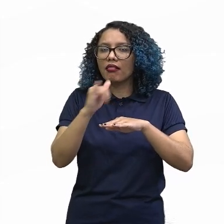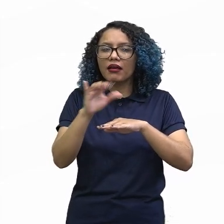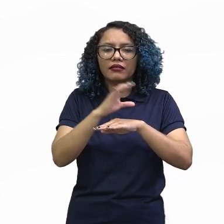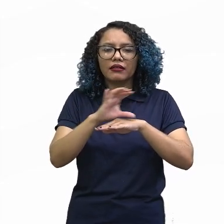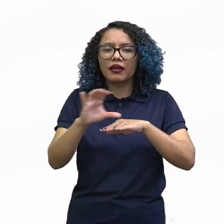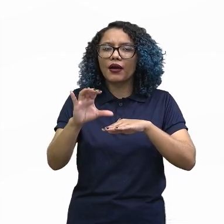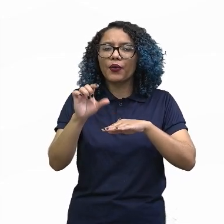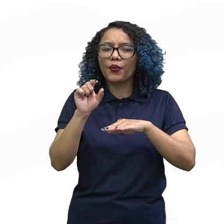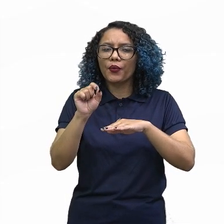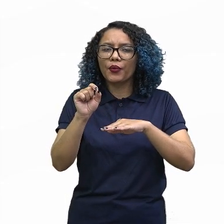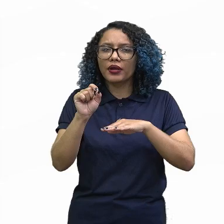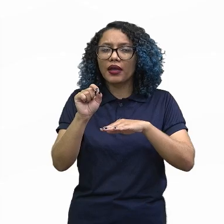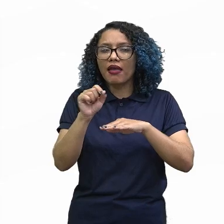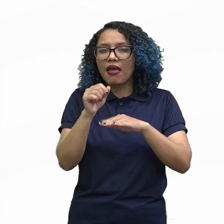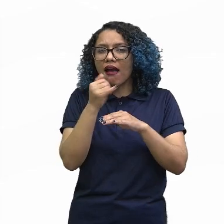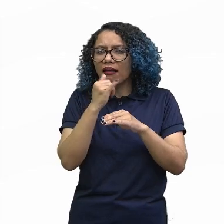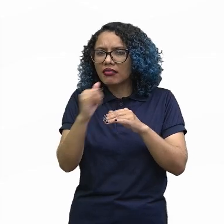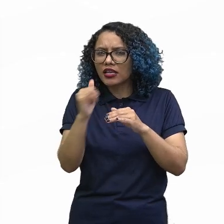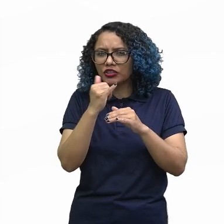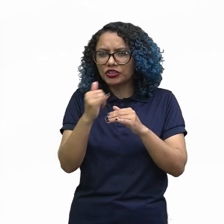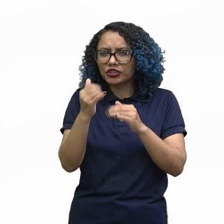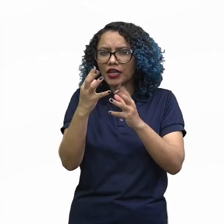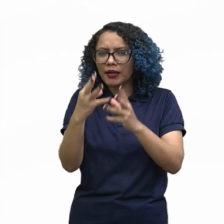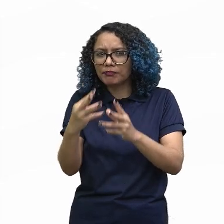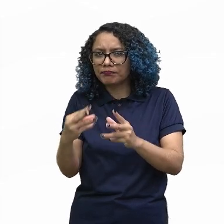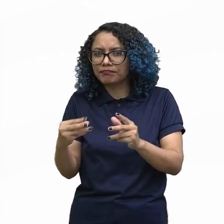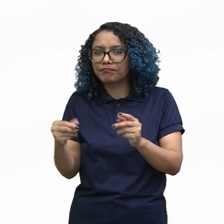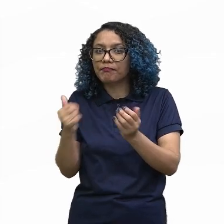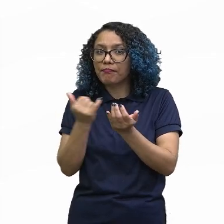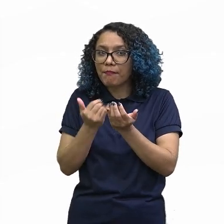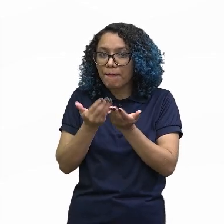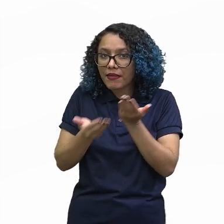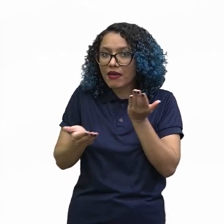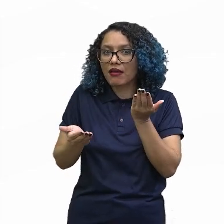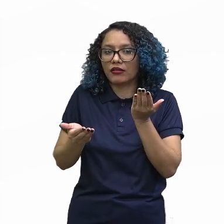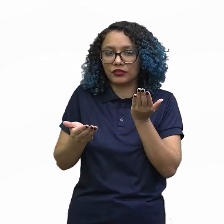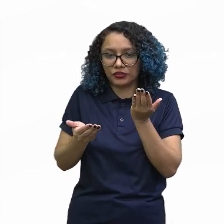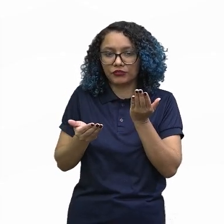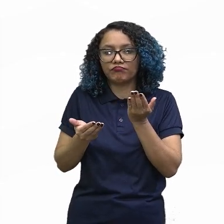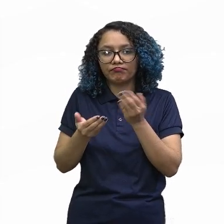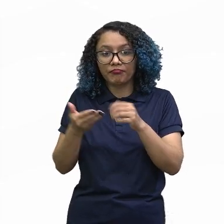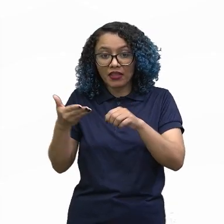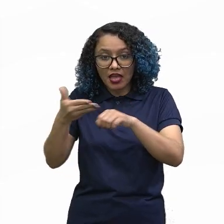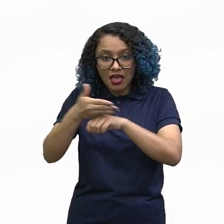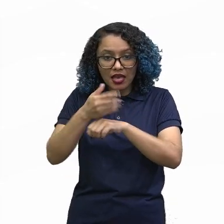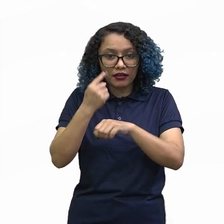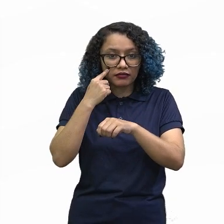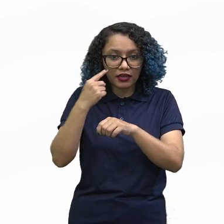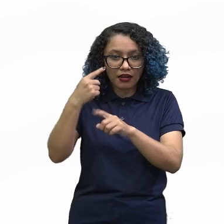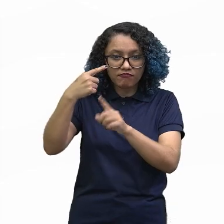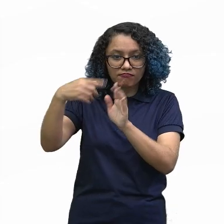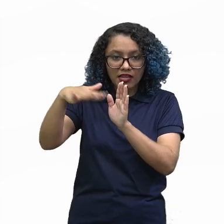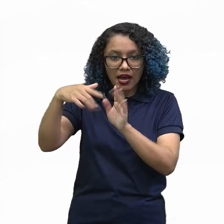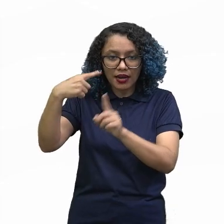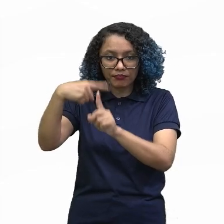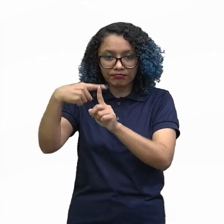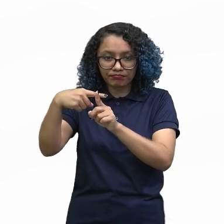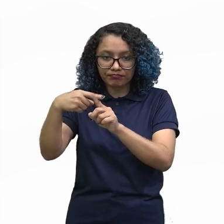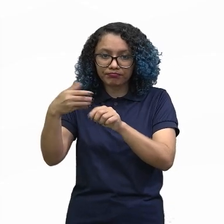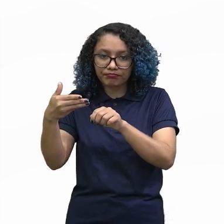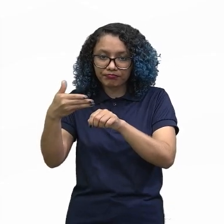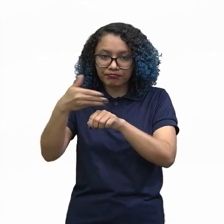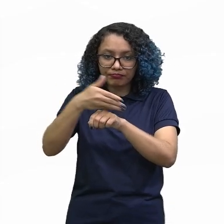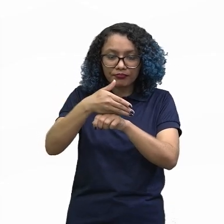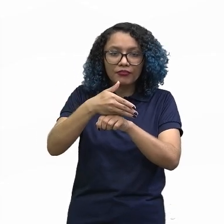da sua energia. Qual ela entra? Ela entra pelo terminal positivo de maior potencial